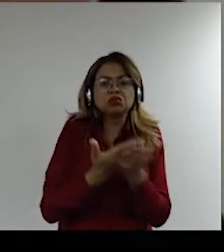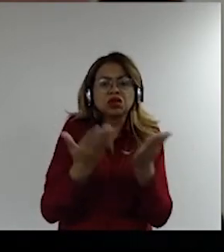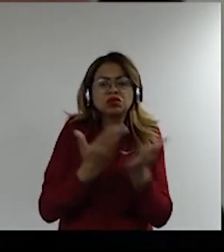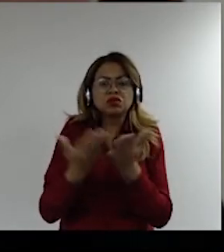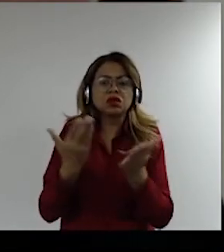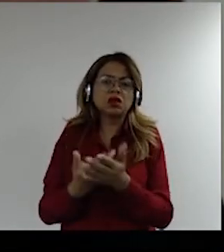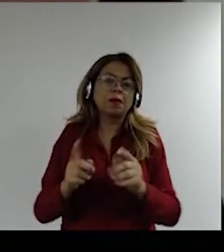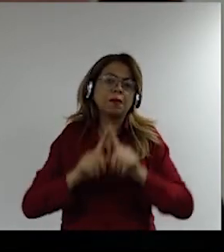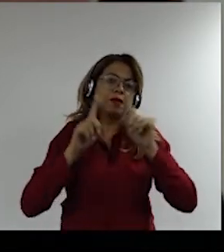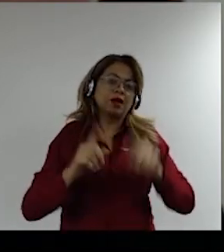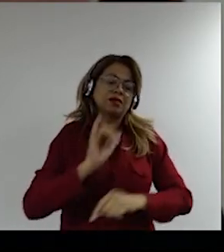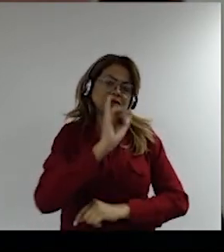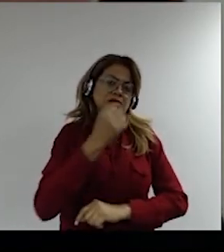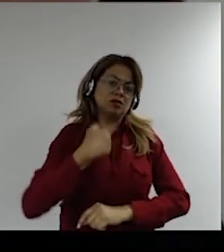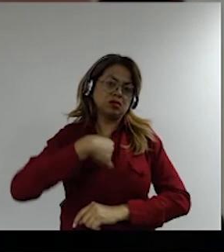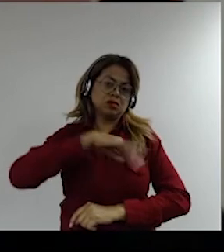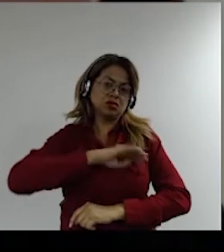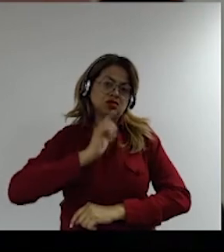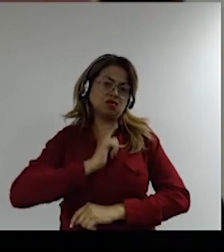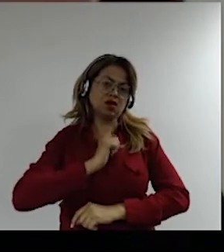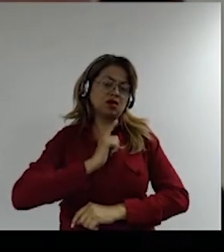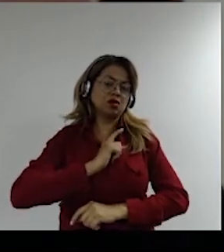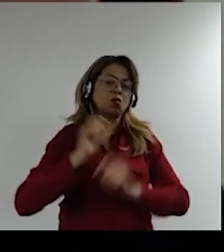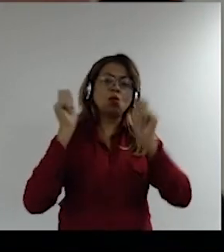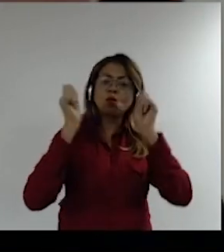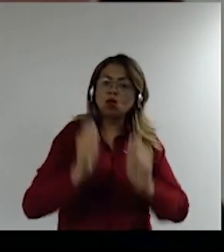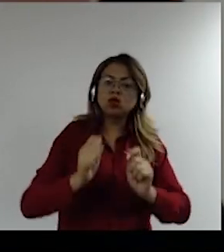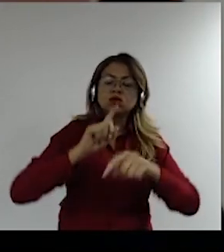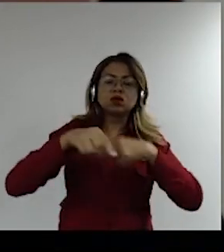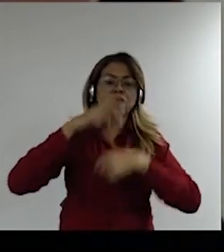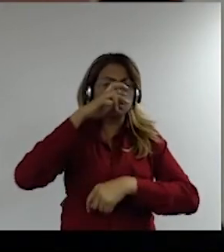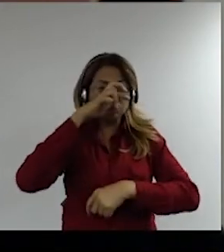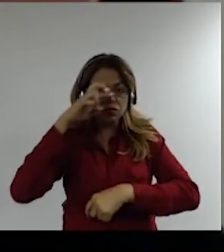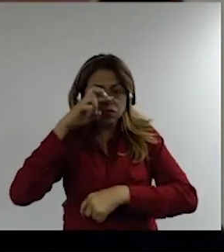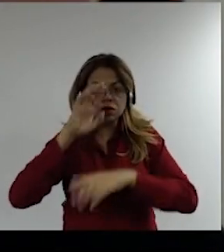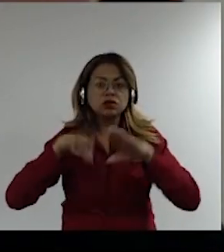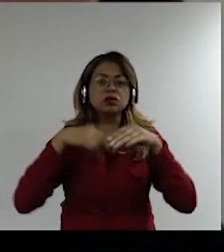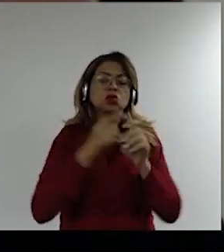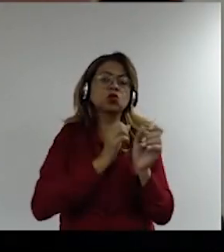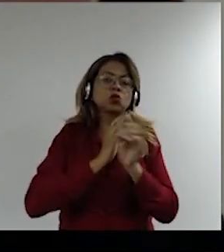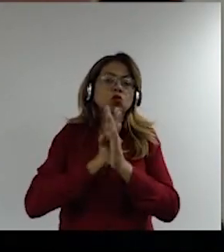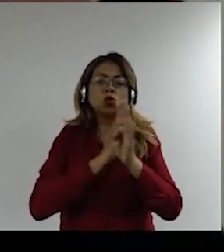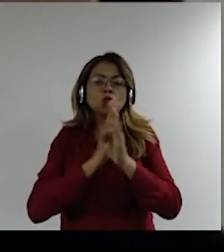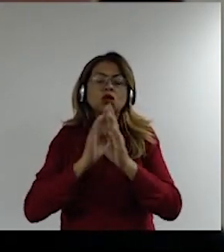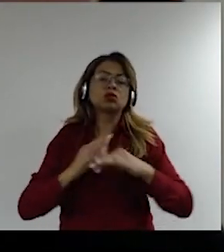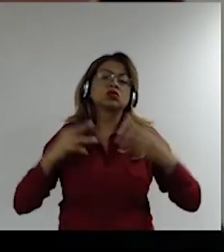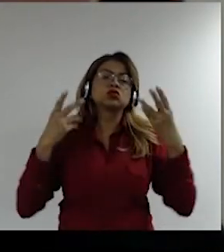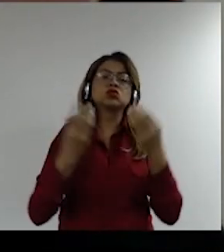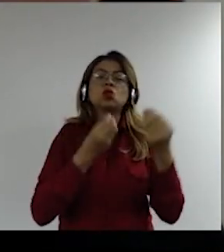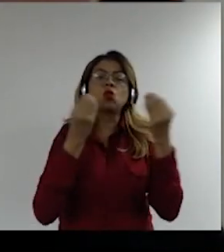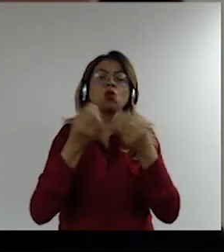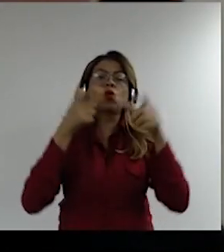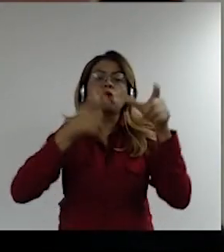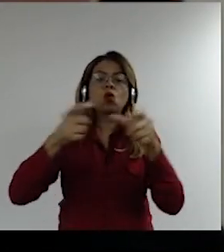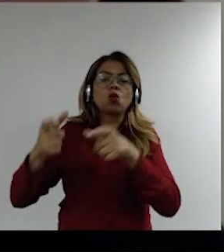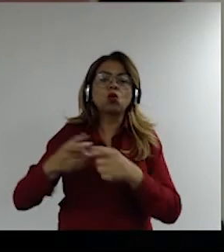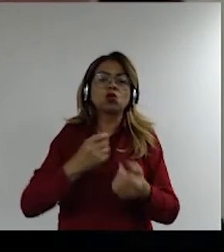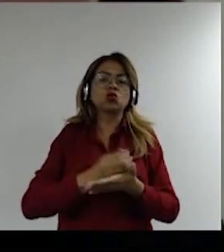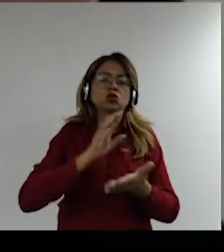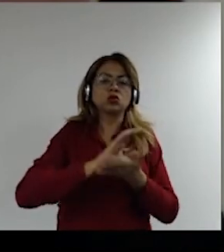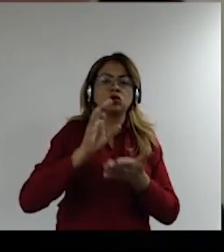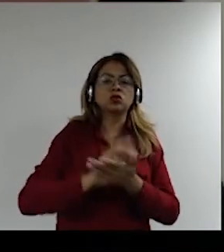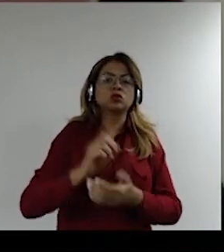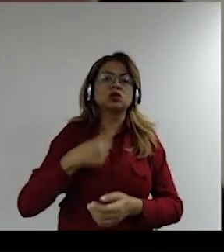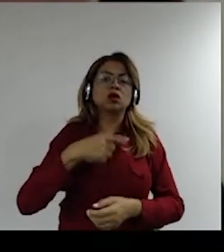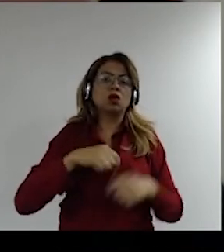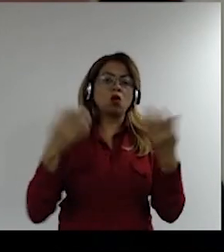uma possibilidade de uma melhor fiscalização, eu repito, um melhor acompanhamento da destinação desses recursos. E